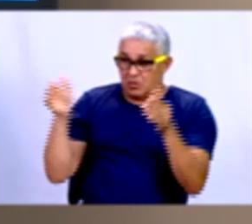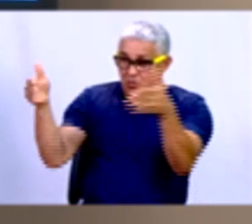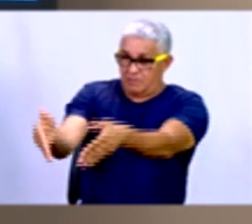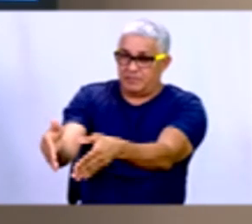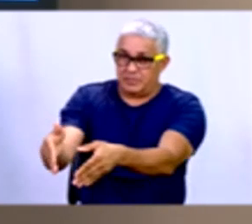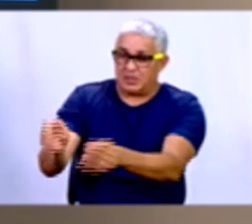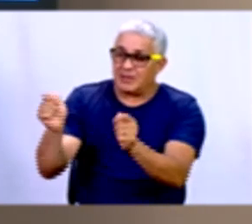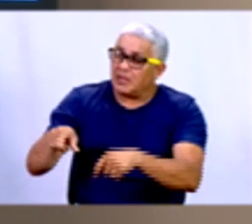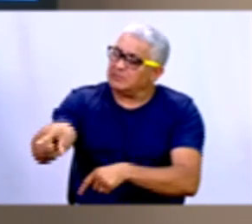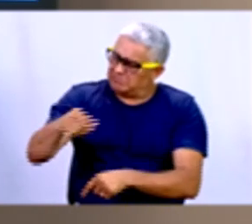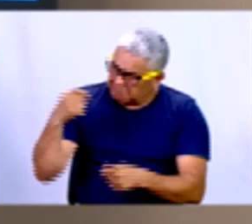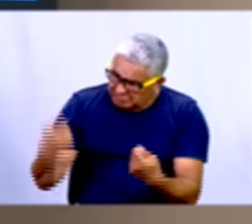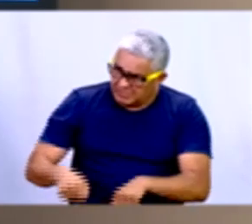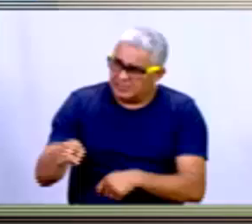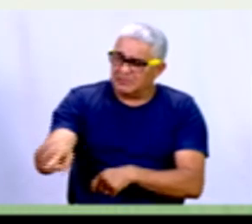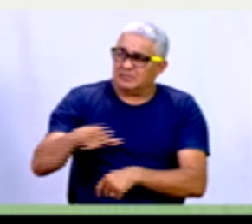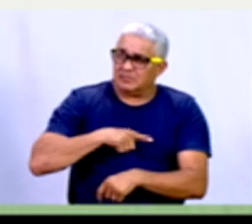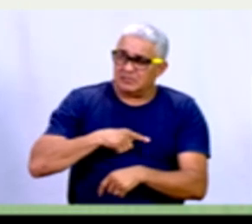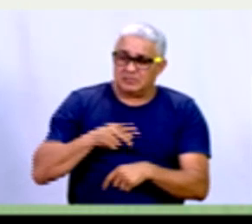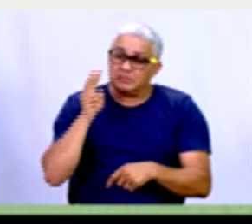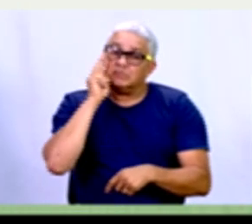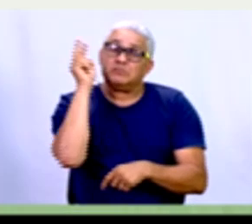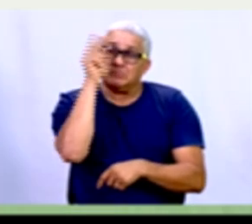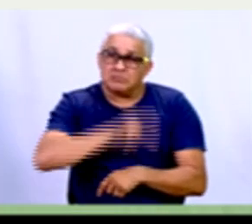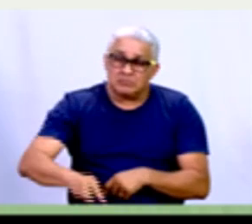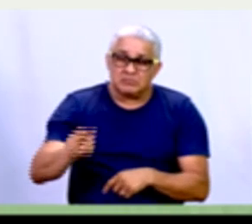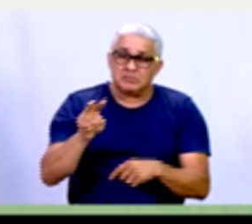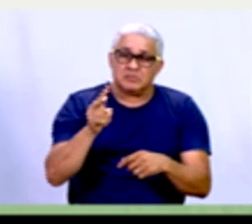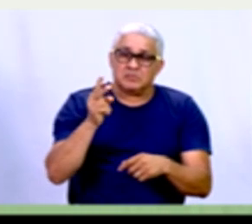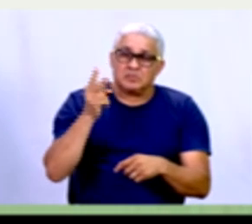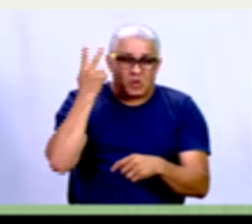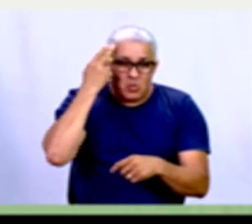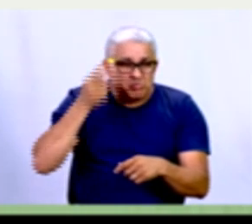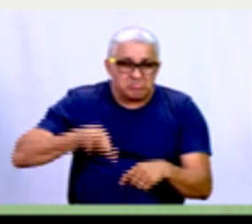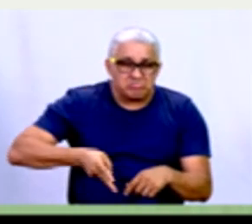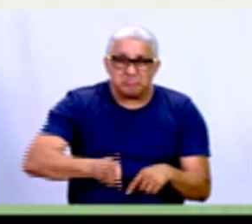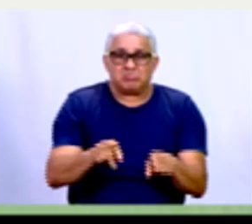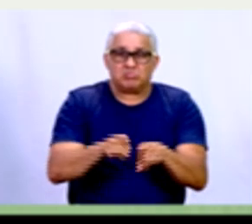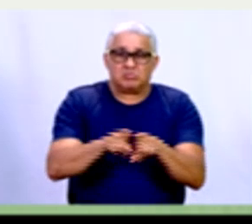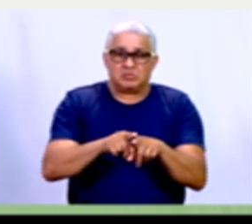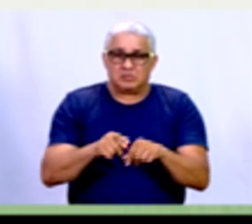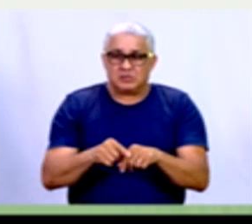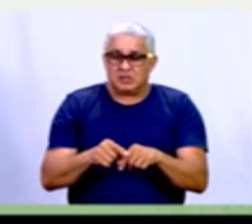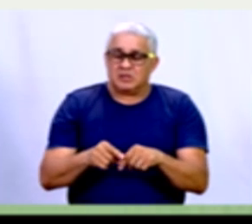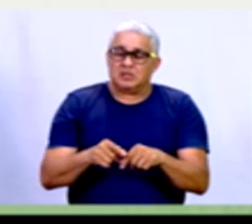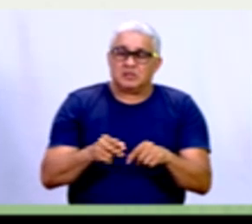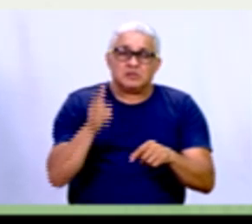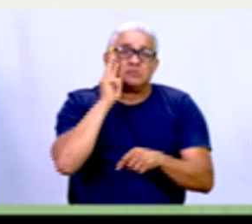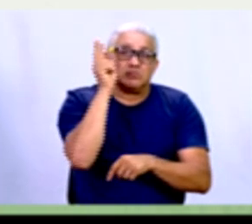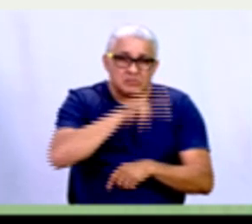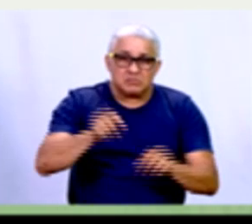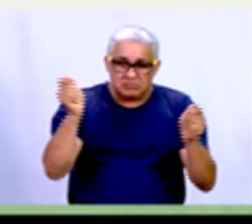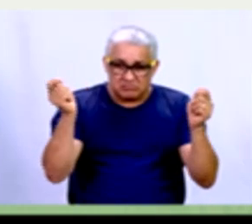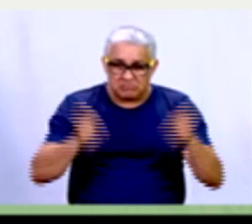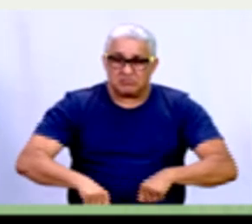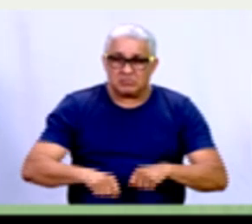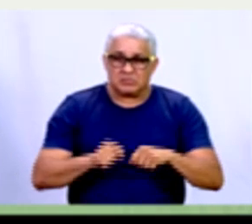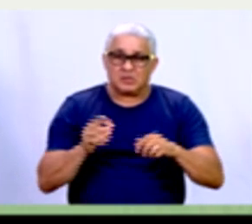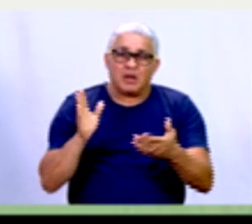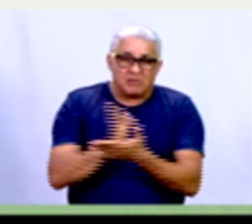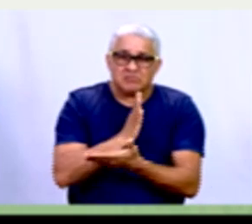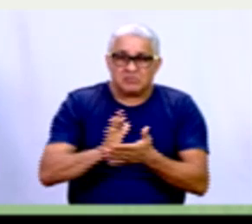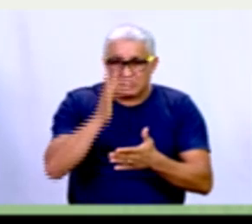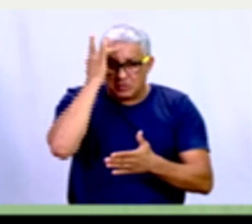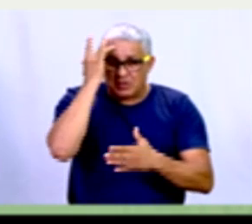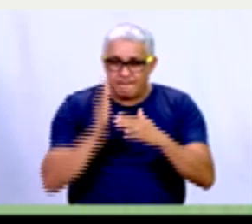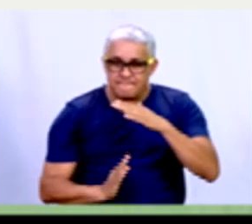ver aqui. Visão tradicional e visão nas necessidades, capacidades, limitações dos